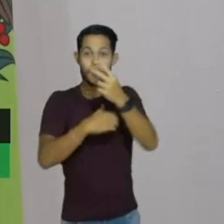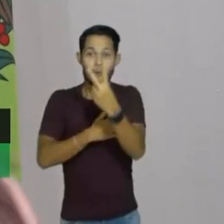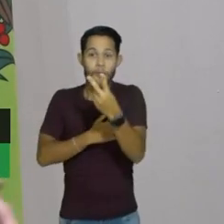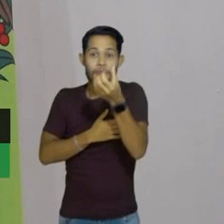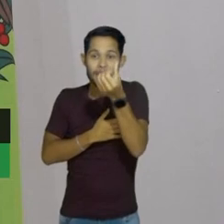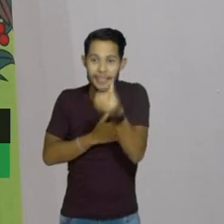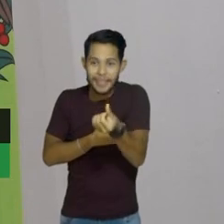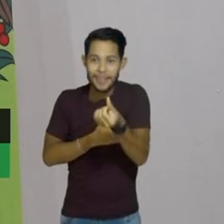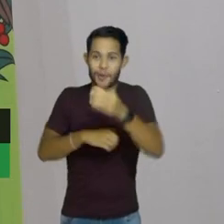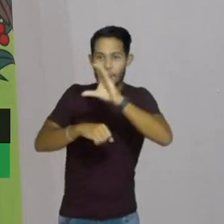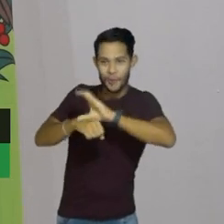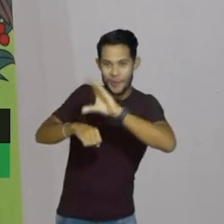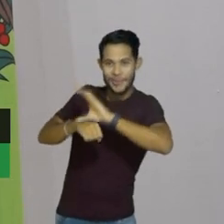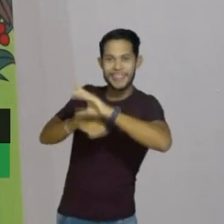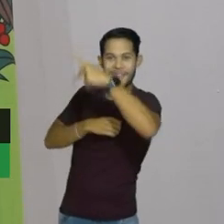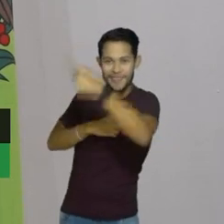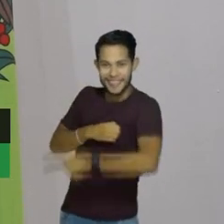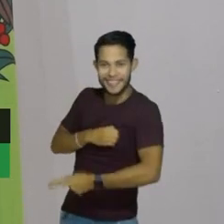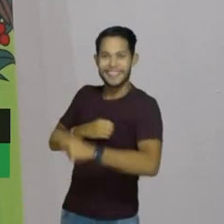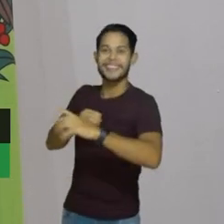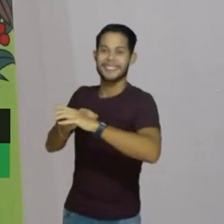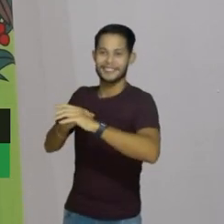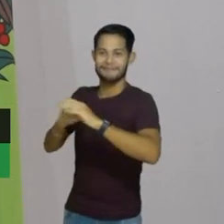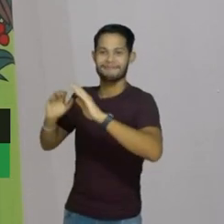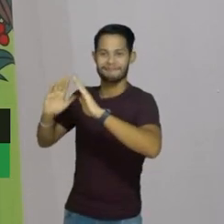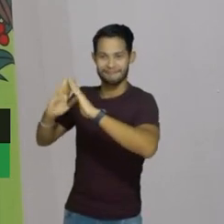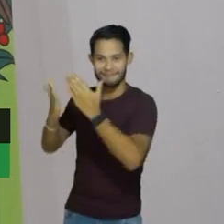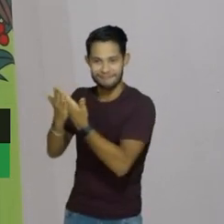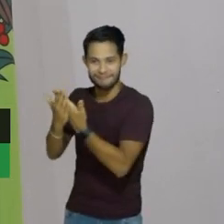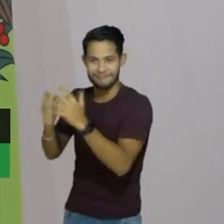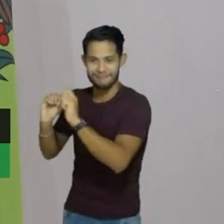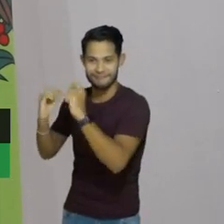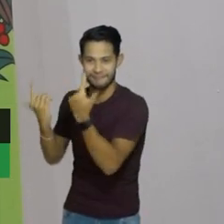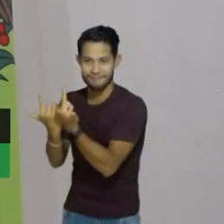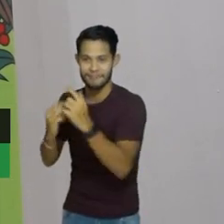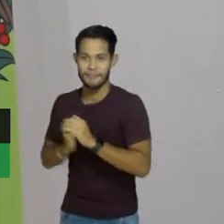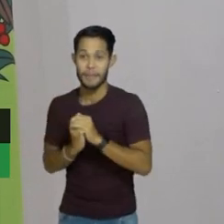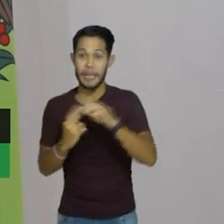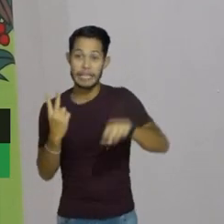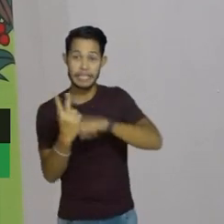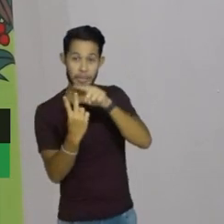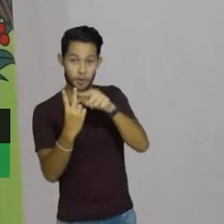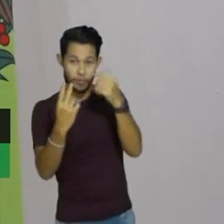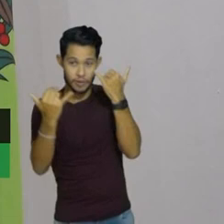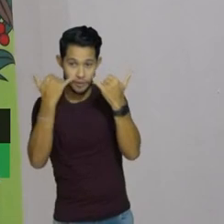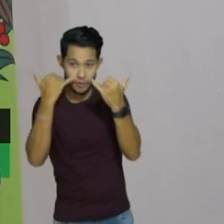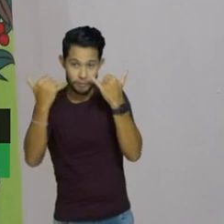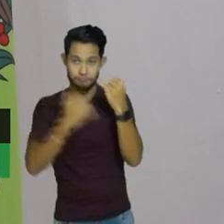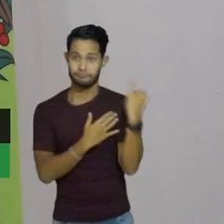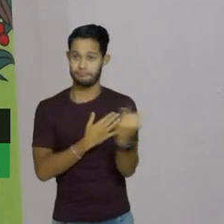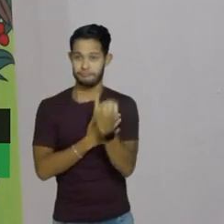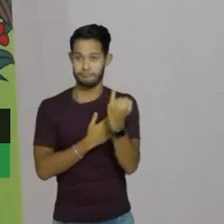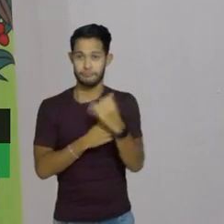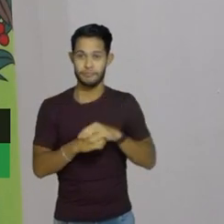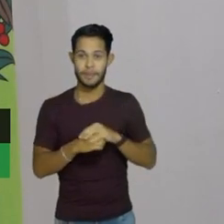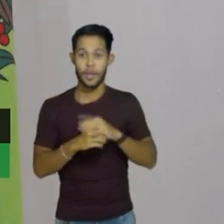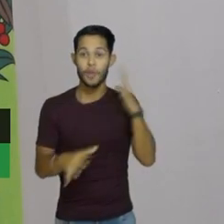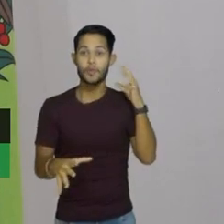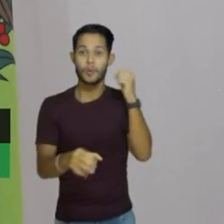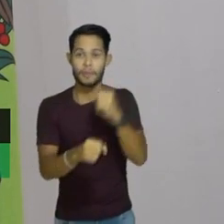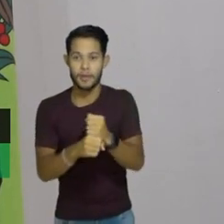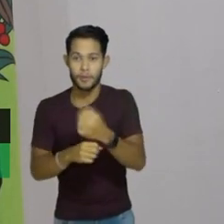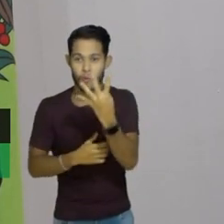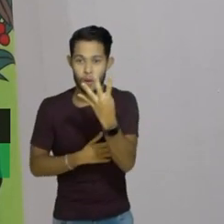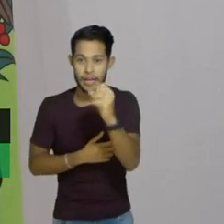através aqui da nossa Assembleia Legislativa. Outro dado de elevado impacto. Nós temos 48 leis